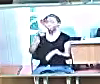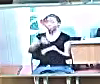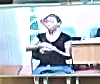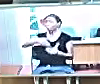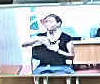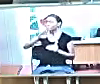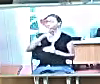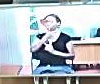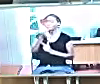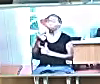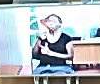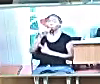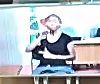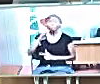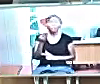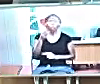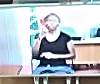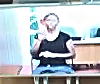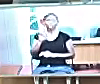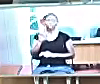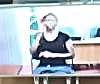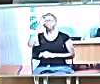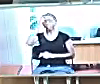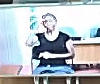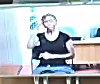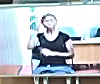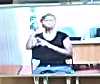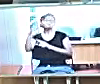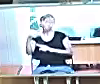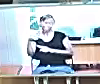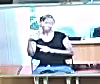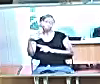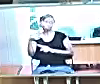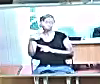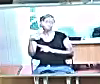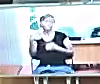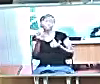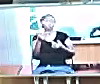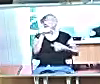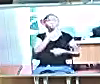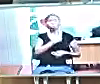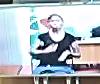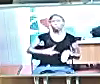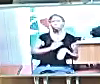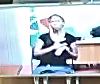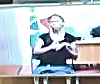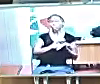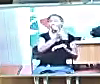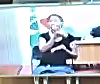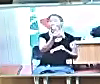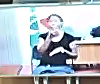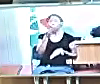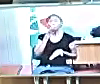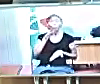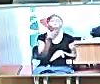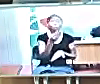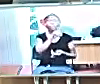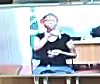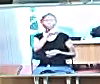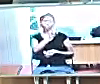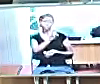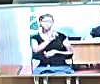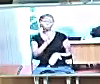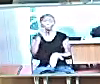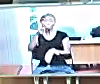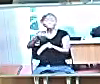aos inativos e pensionistas isso quer dizer que das contas públicas saíram 16 bilhões e meio para pagar a folha de nativo que a